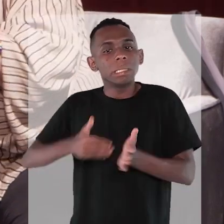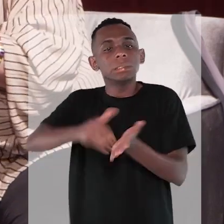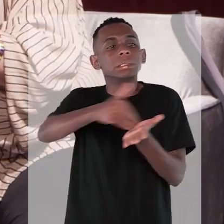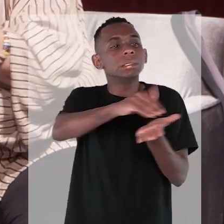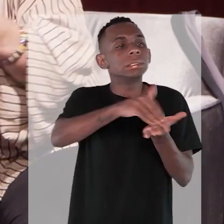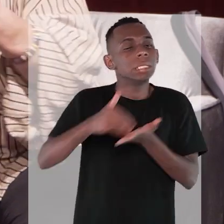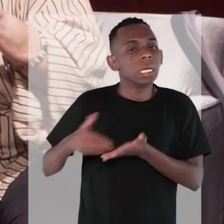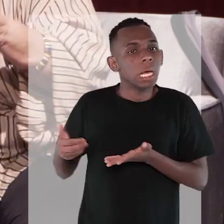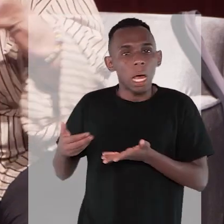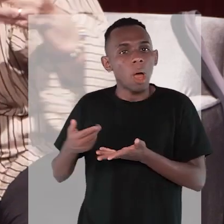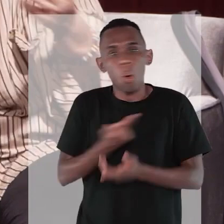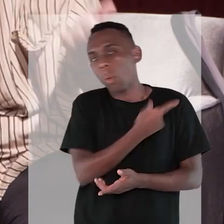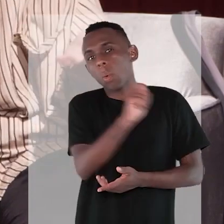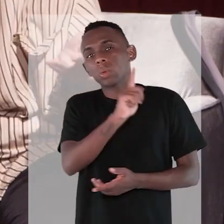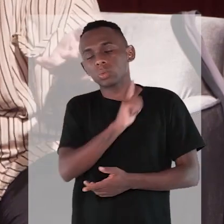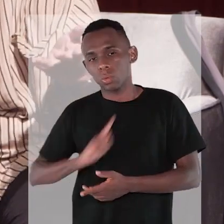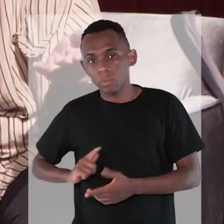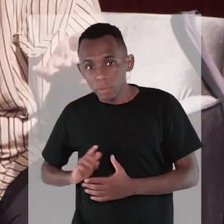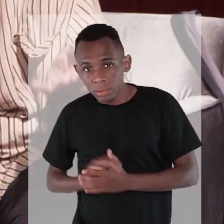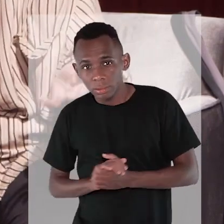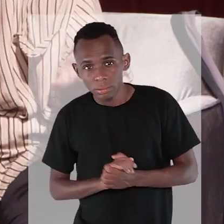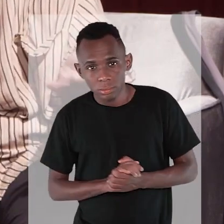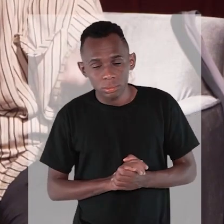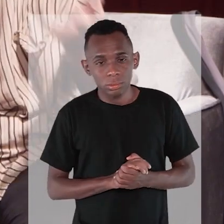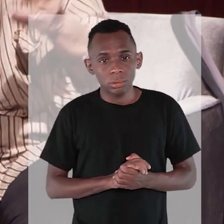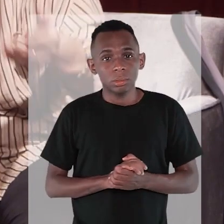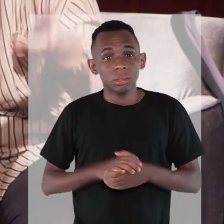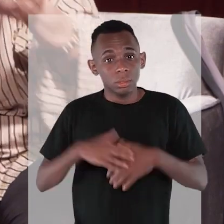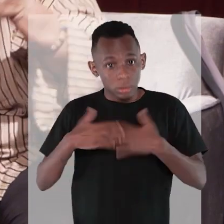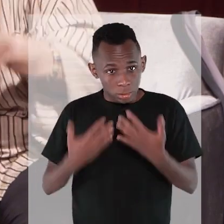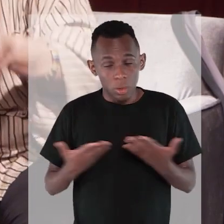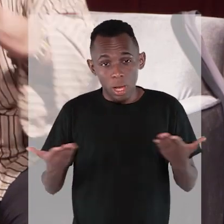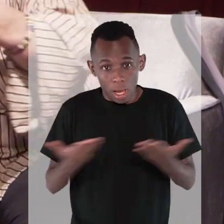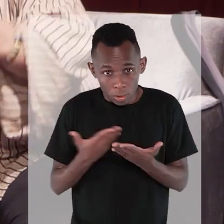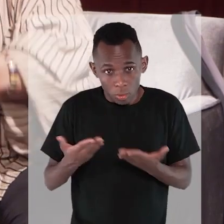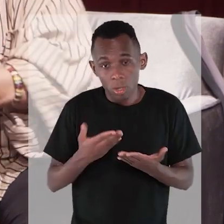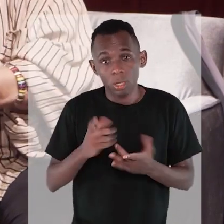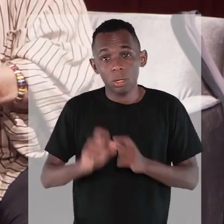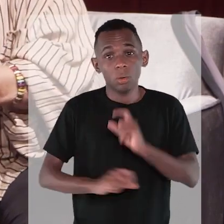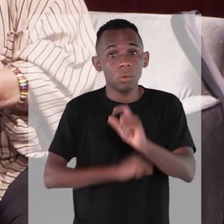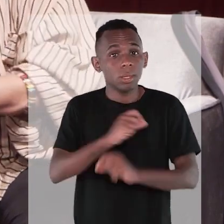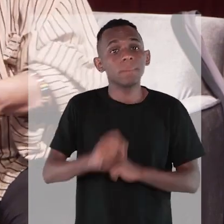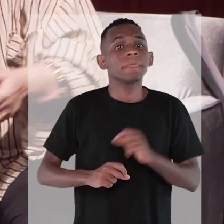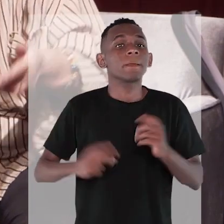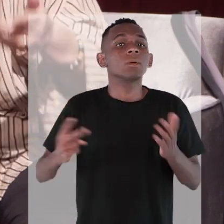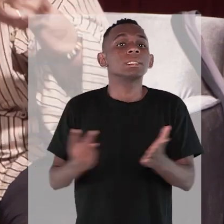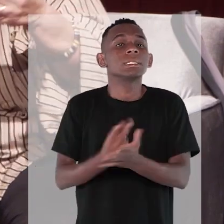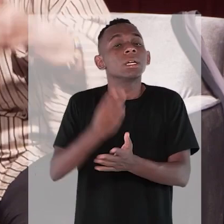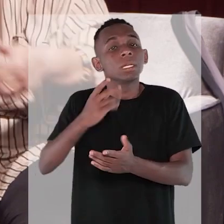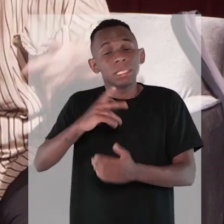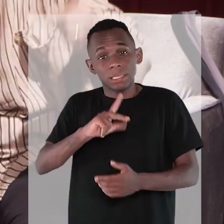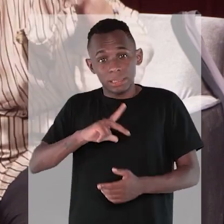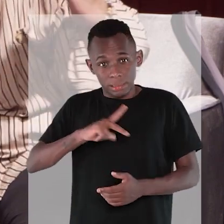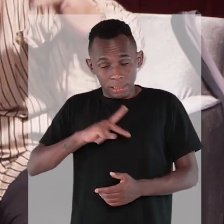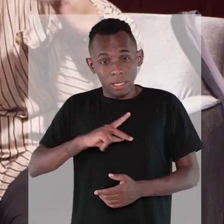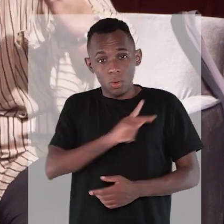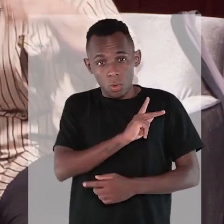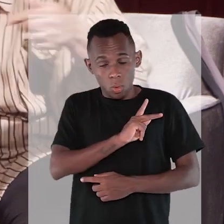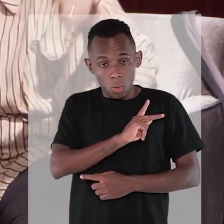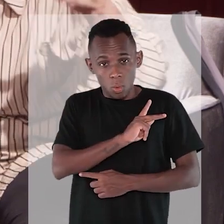continua acontecendo é diferente, né? É um presidente eleito democraticamente que